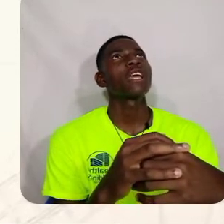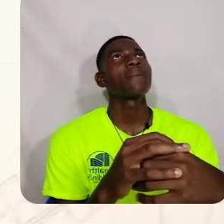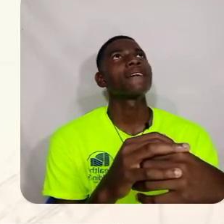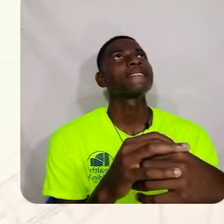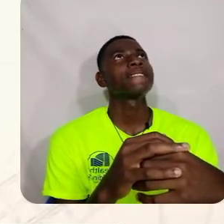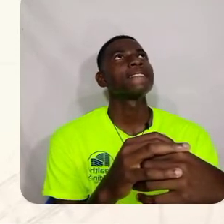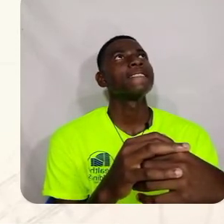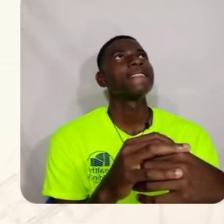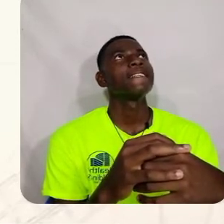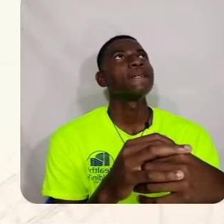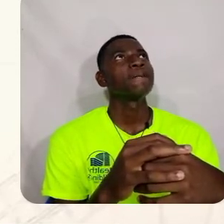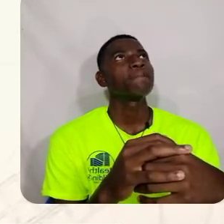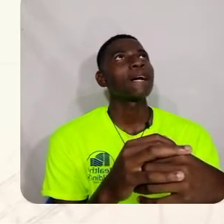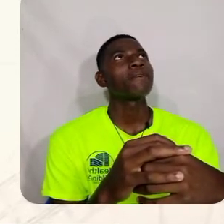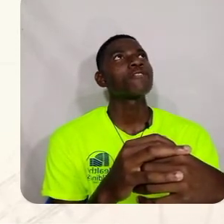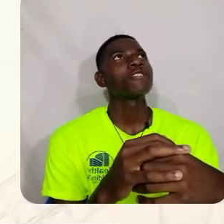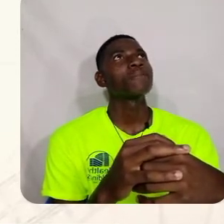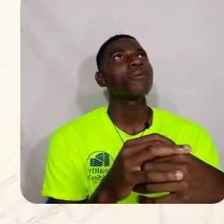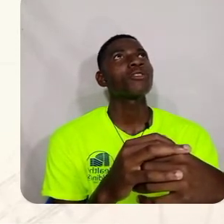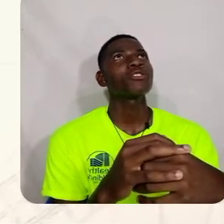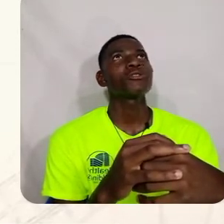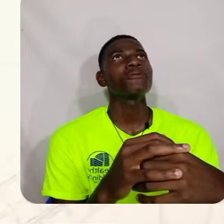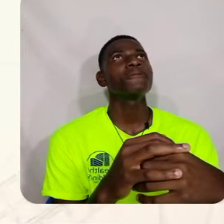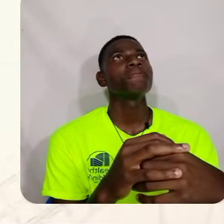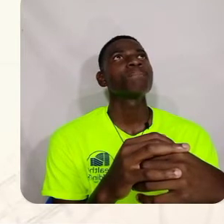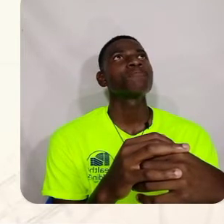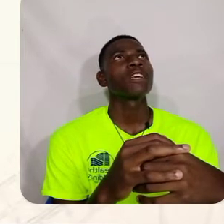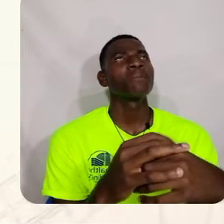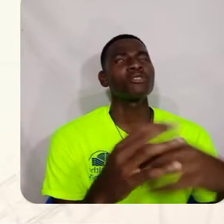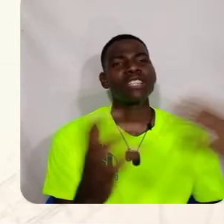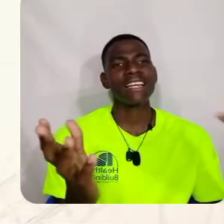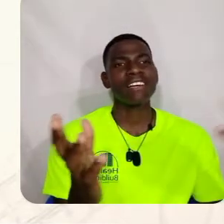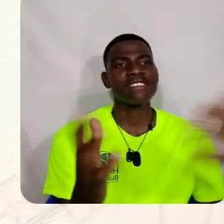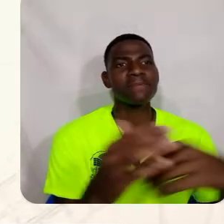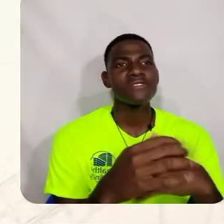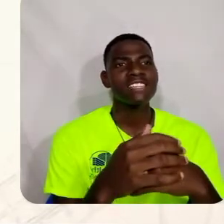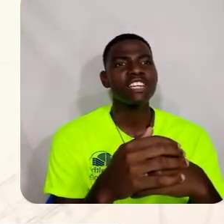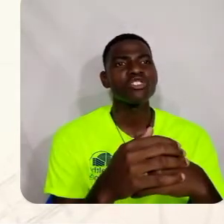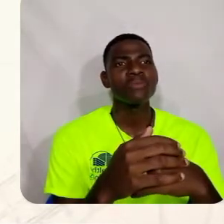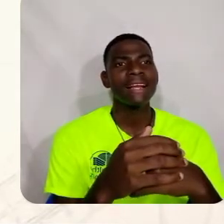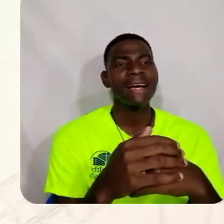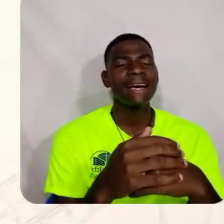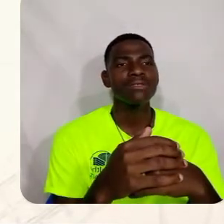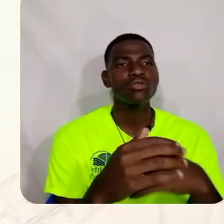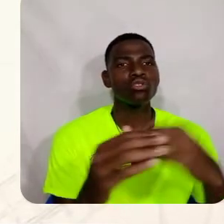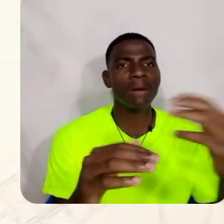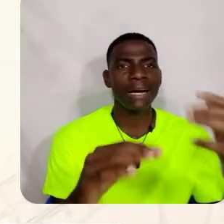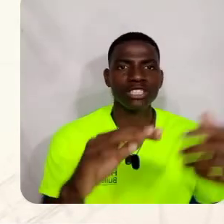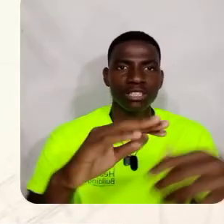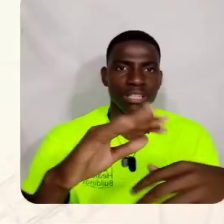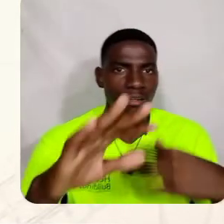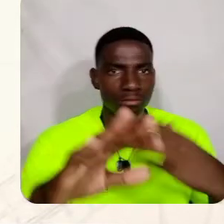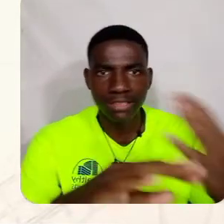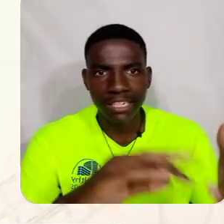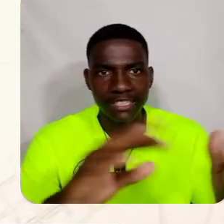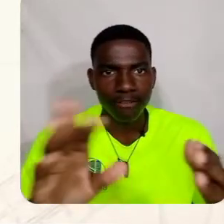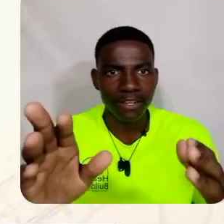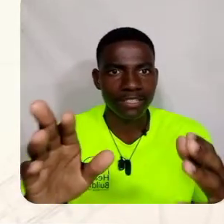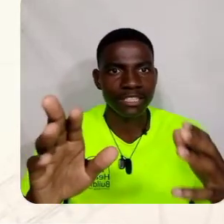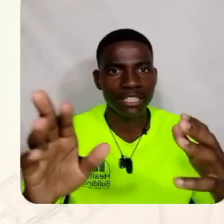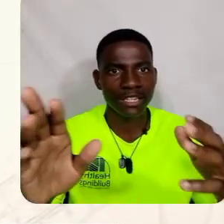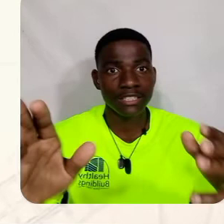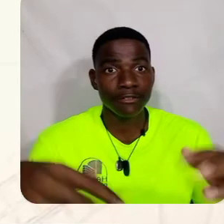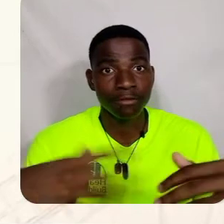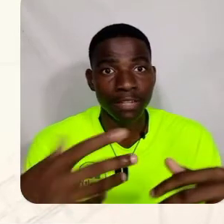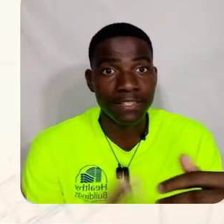pagamento do que mais? Pagamento de imposto. Imposto é claro, exemplo, senha nos mercados, tudo mais. Então, está nessa